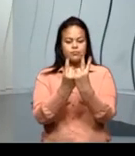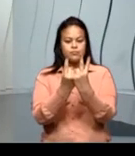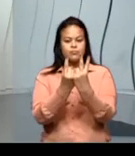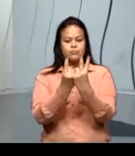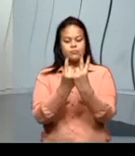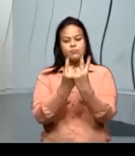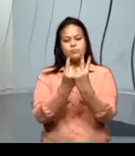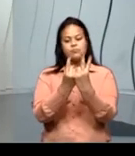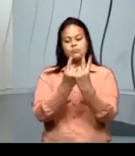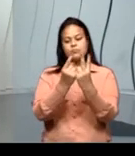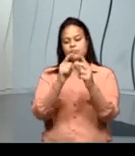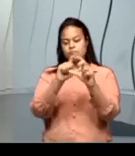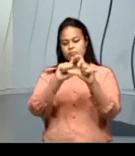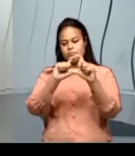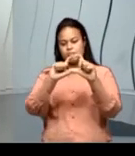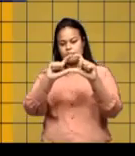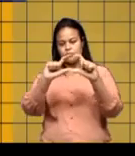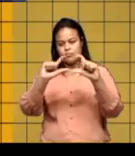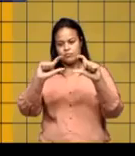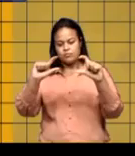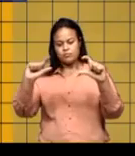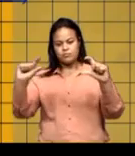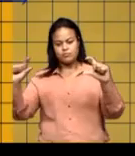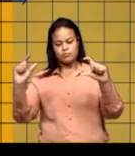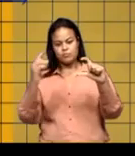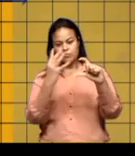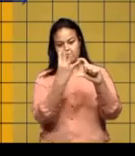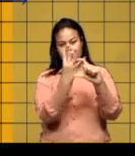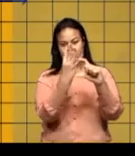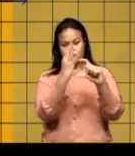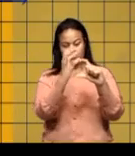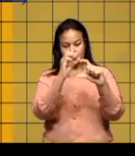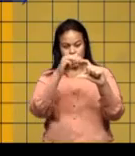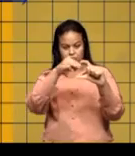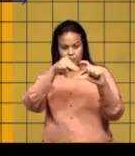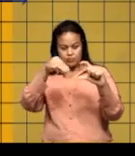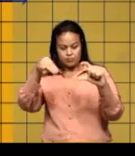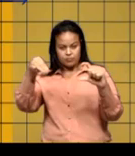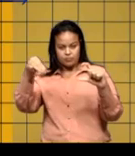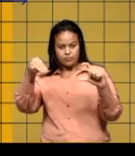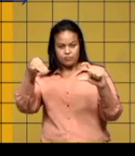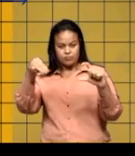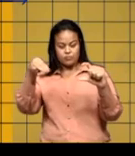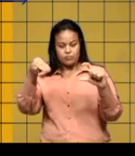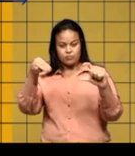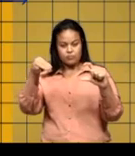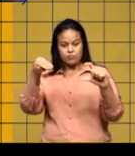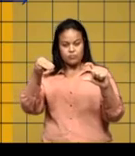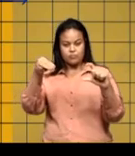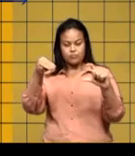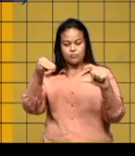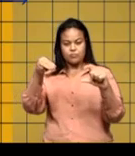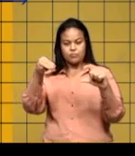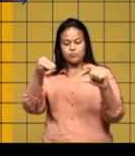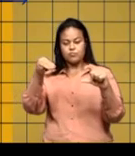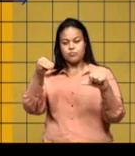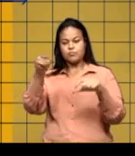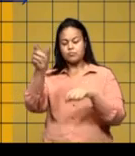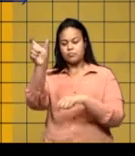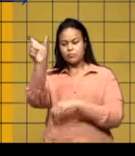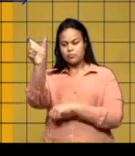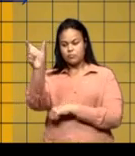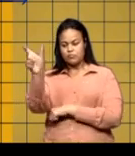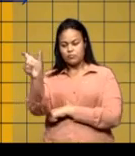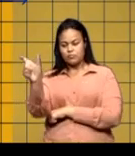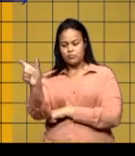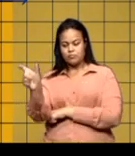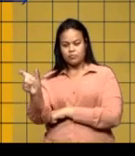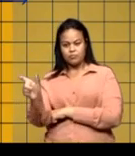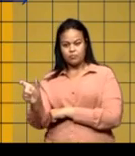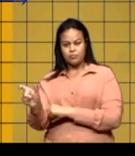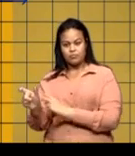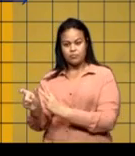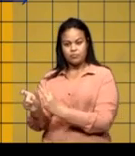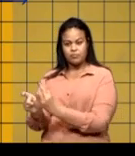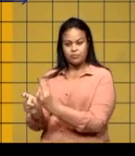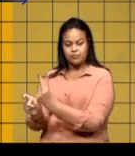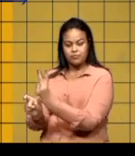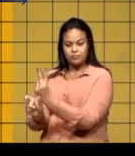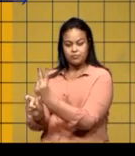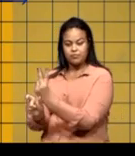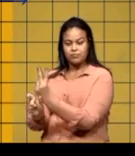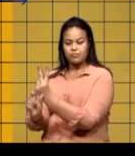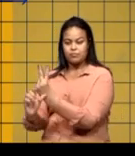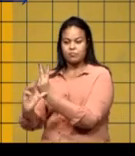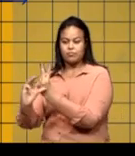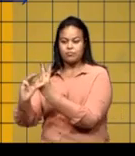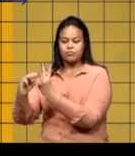com 4 centímetros para a direita e um outro vetor vertical com 3